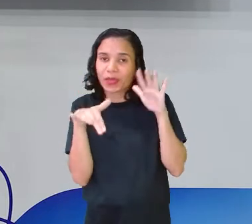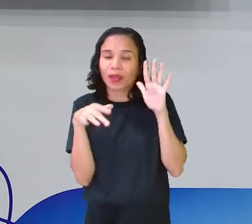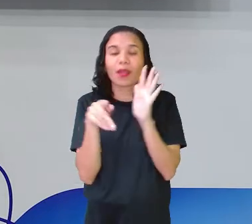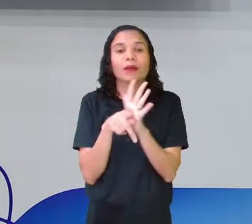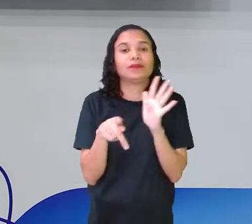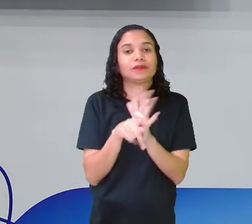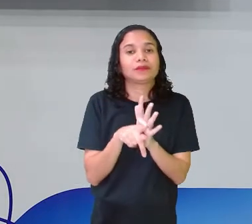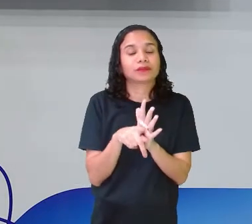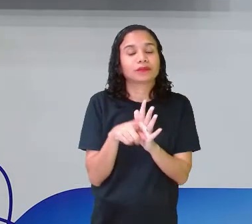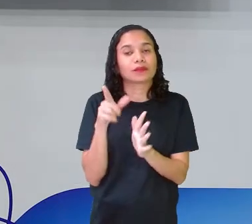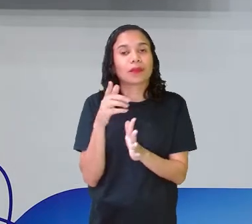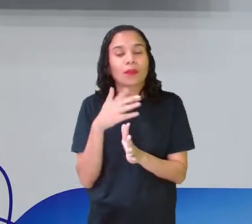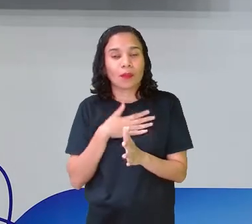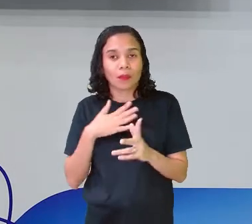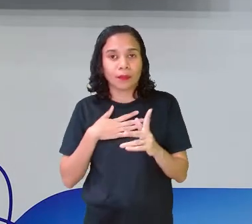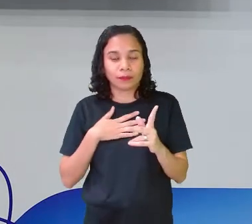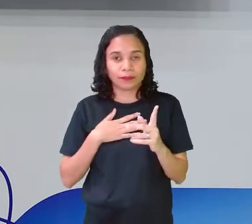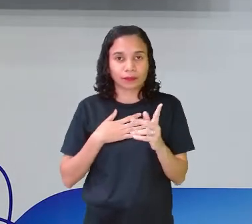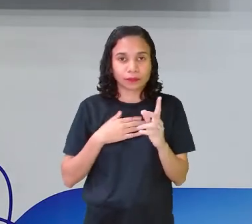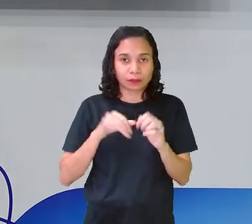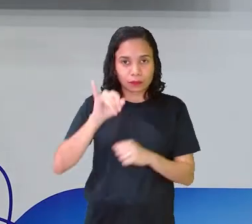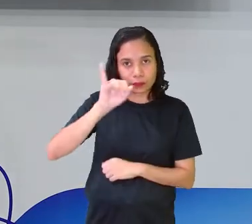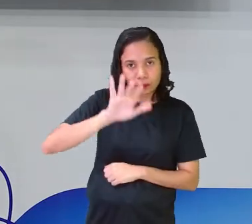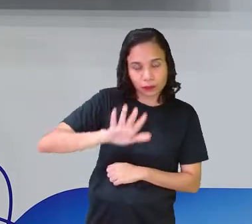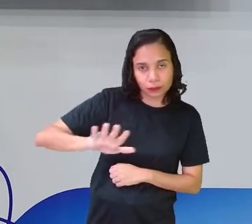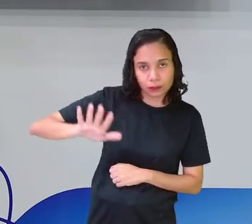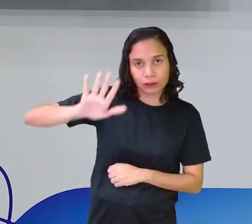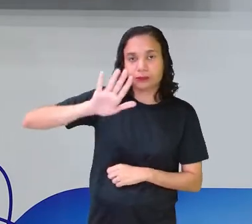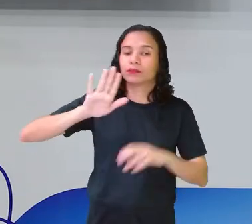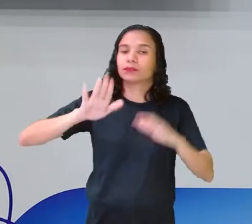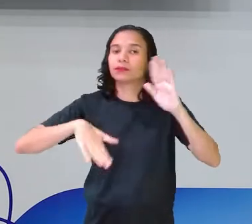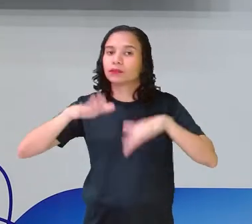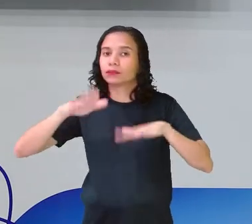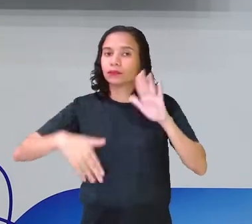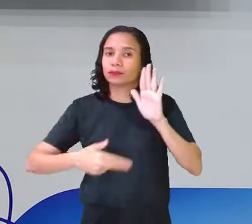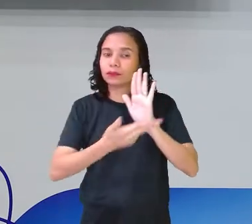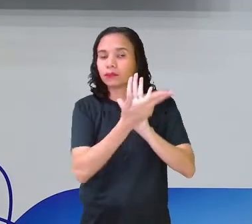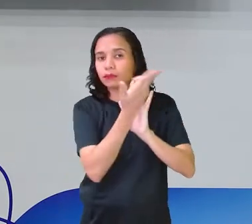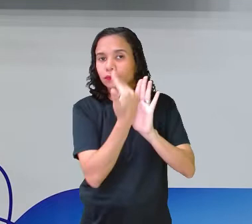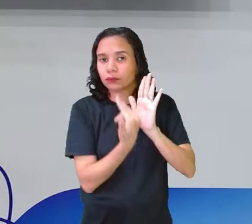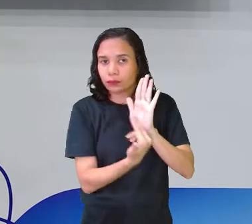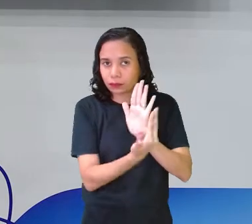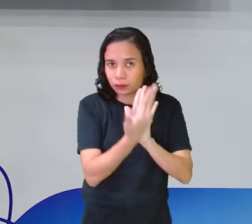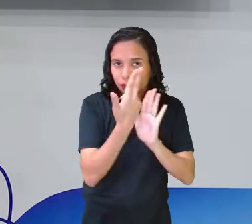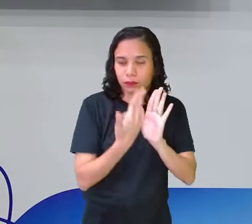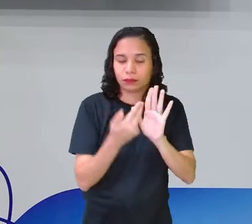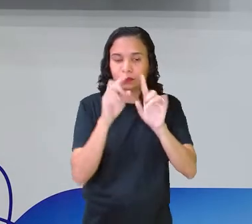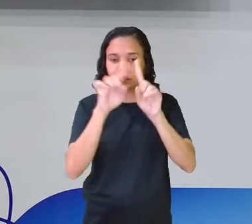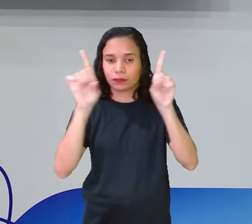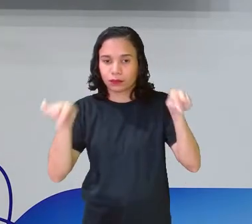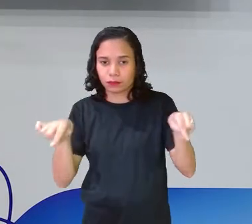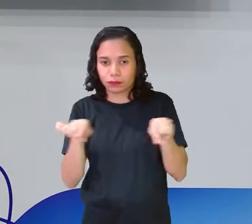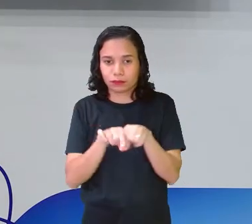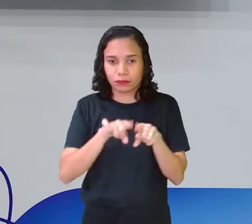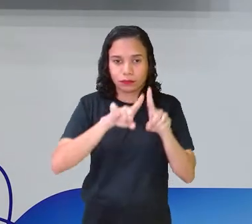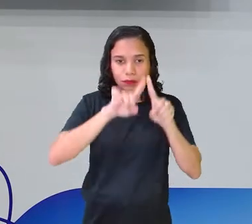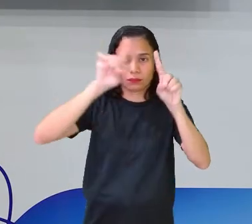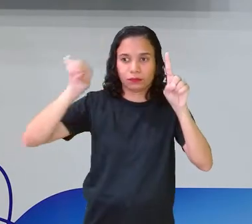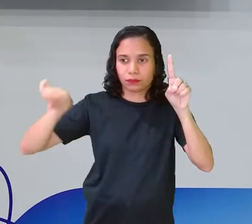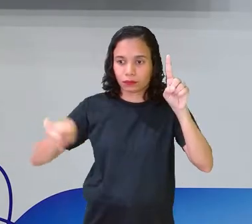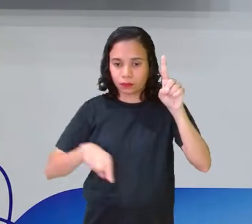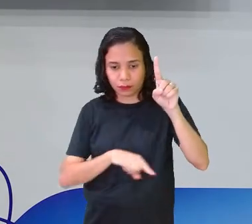Dependendo do meu polígono, dependendo da figura, do formato que eu vou